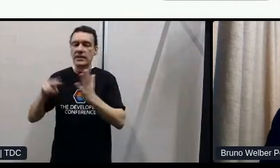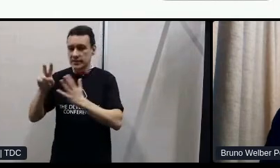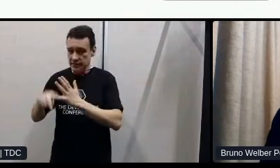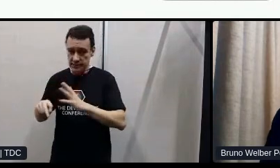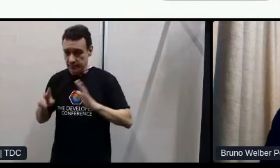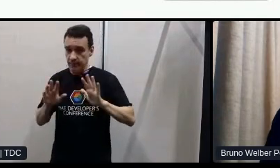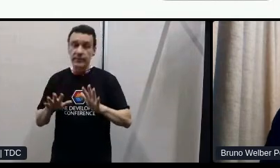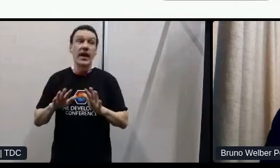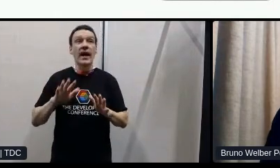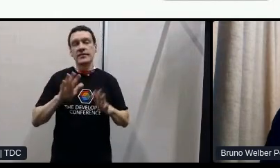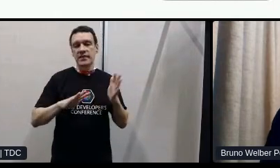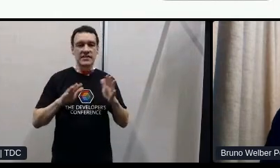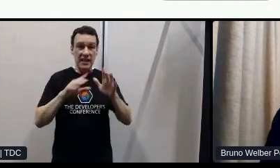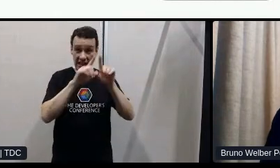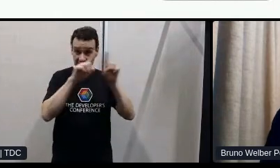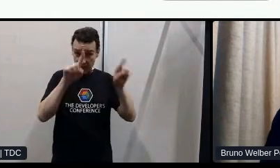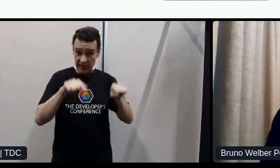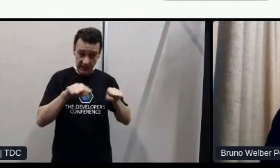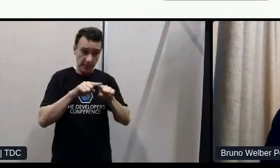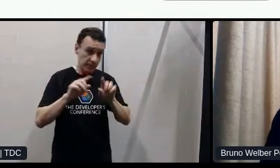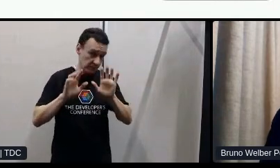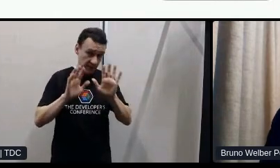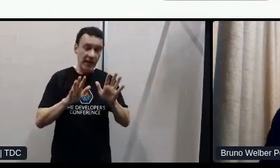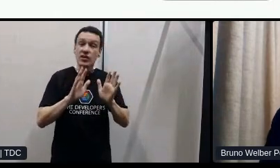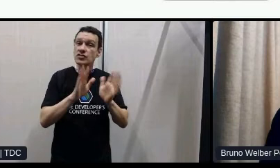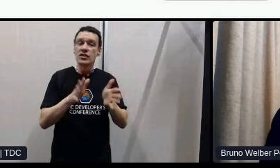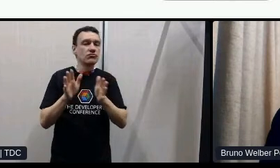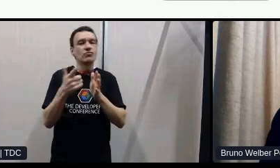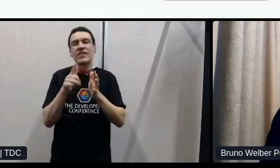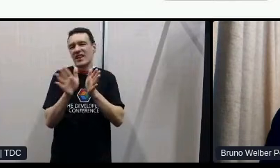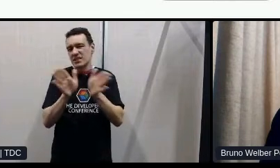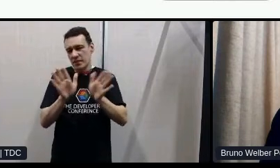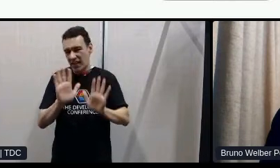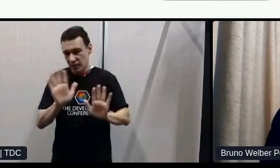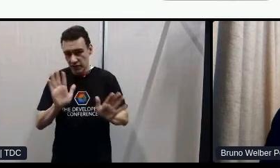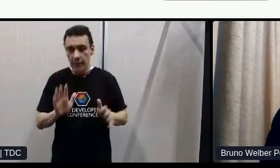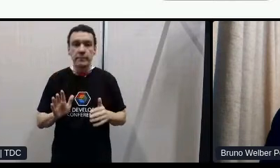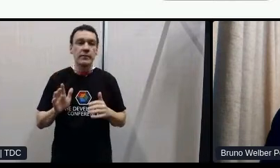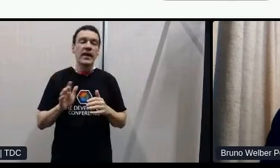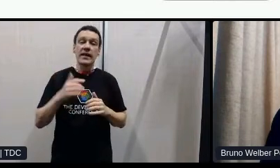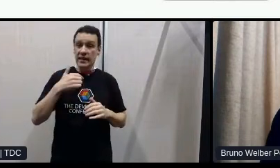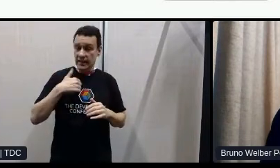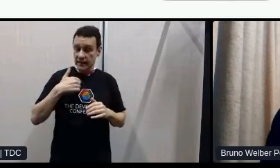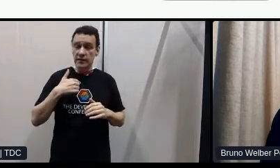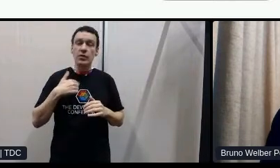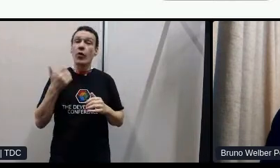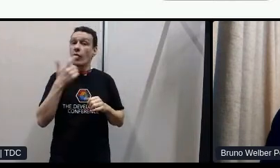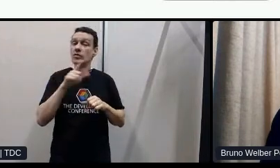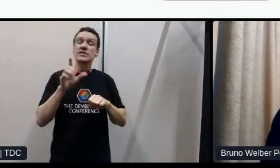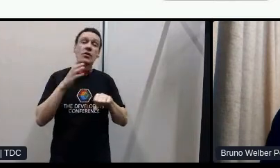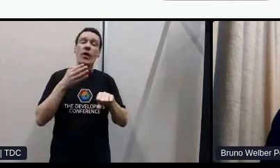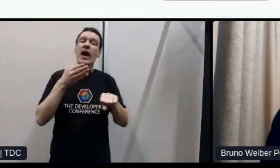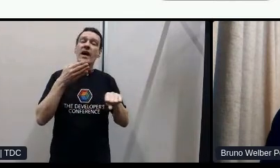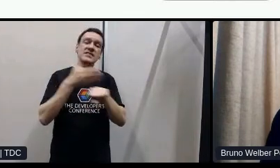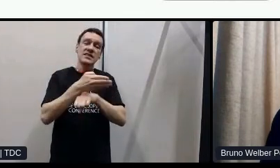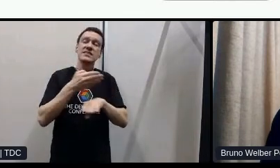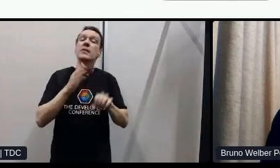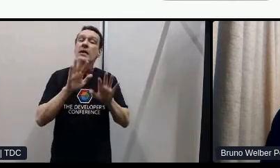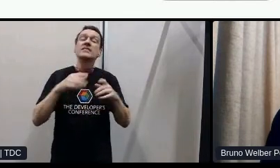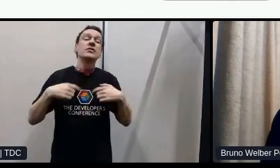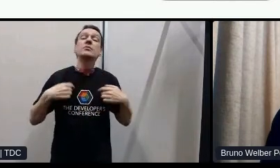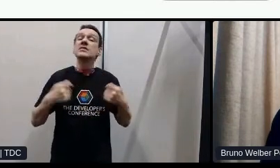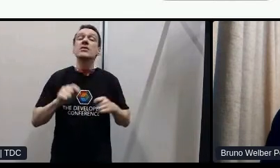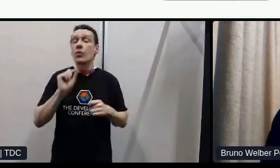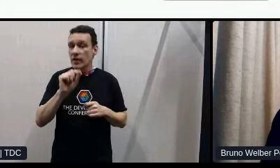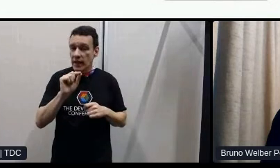tela, quando elas não estão preparadas para acessibilidade, que o usuário só consegue acessar se ele for explorando a tela, ou seja, se ele